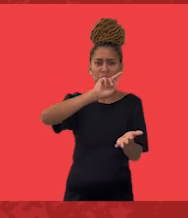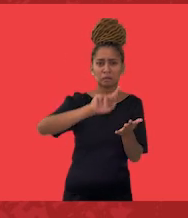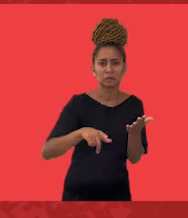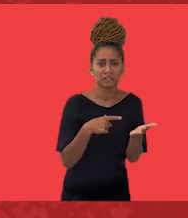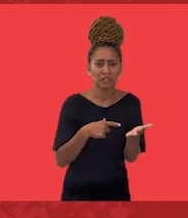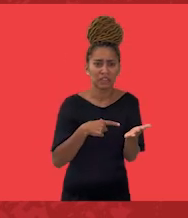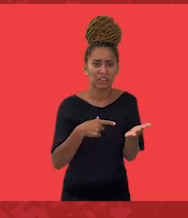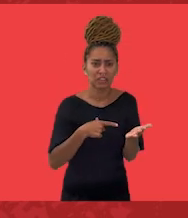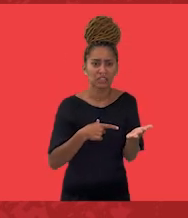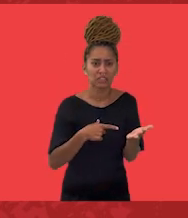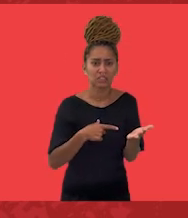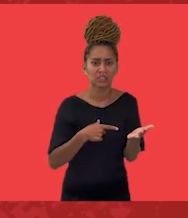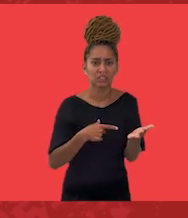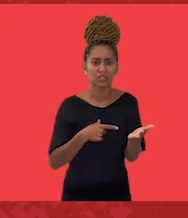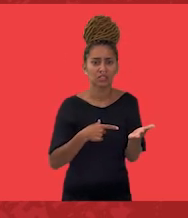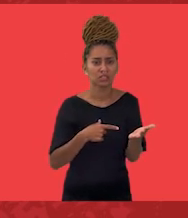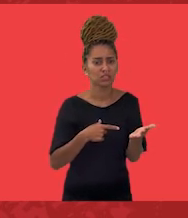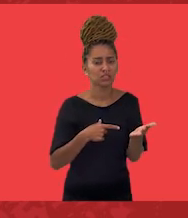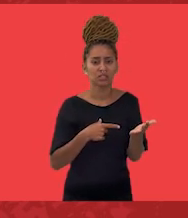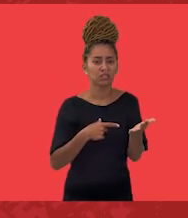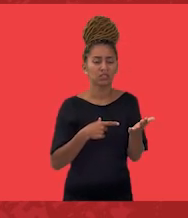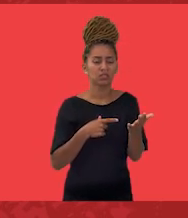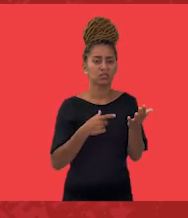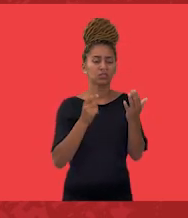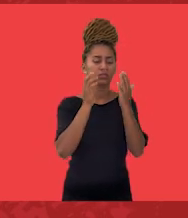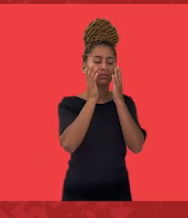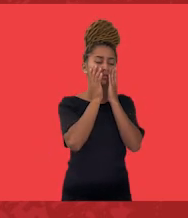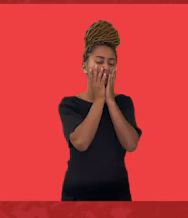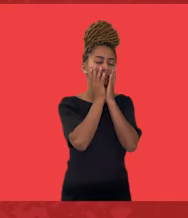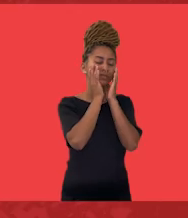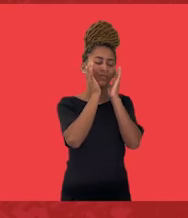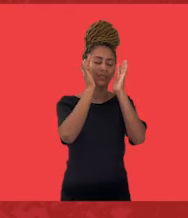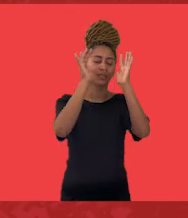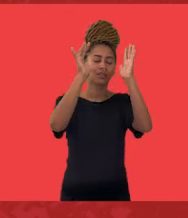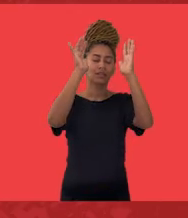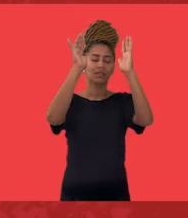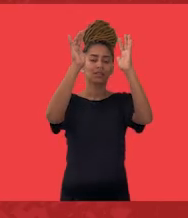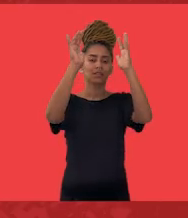Pequeno souvenir de Maísa que sôfrega encara a lâmina espelhada,